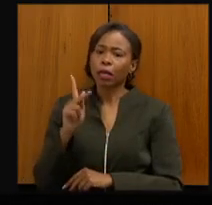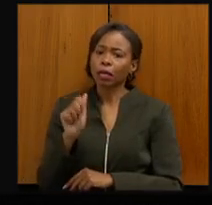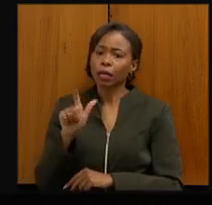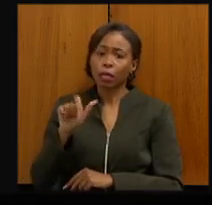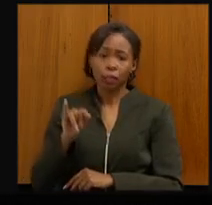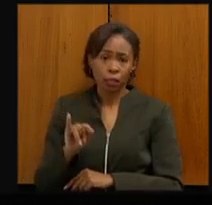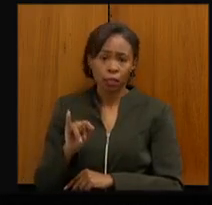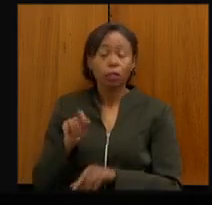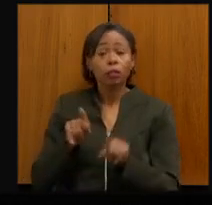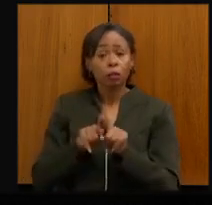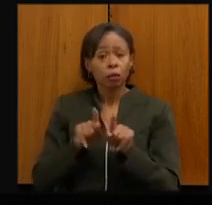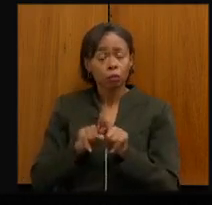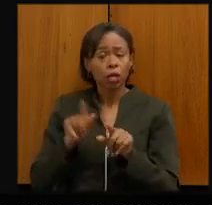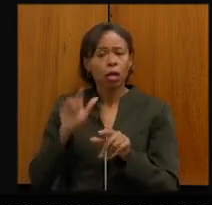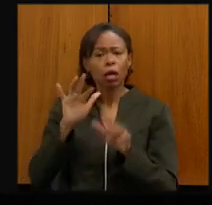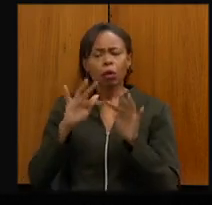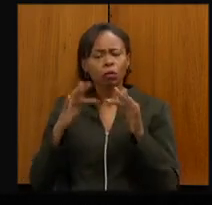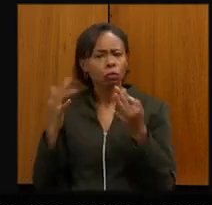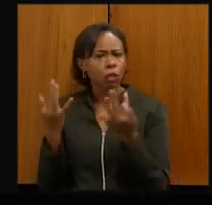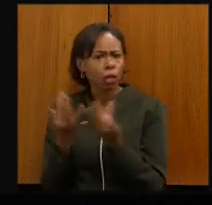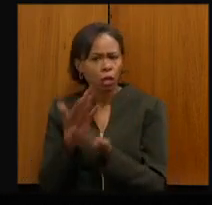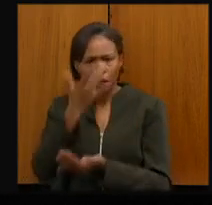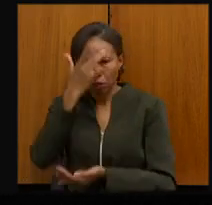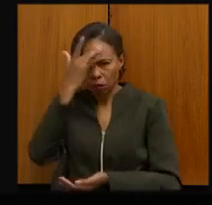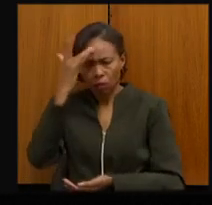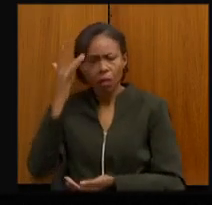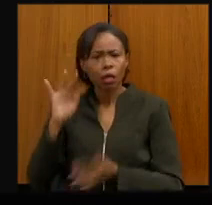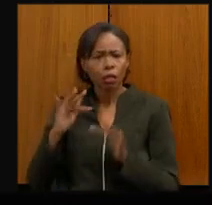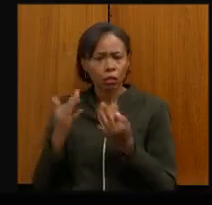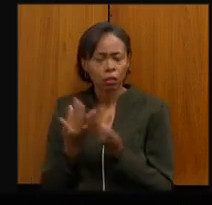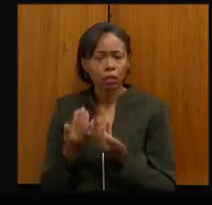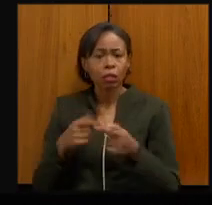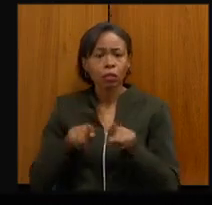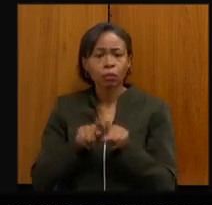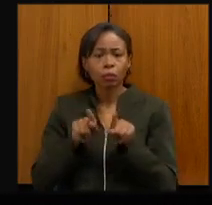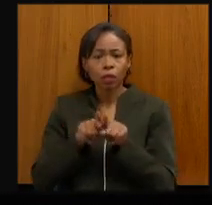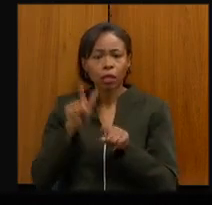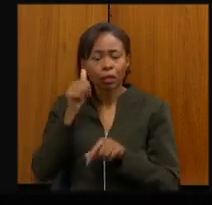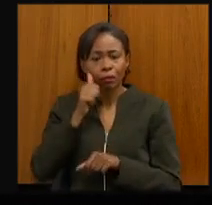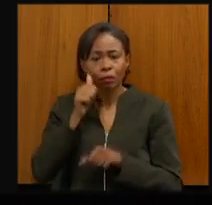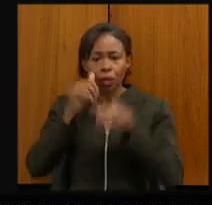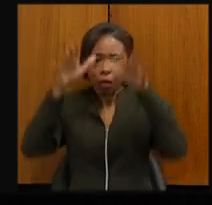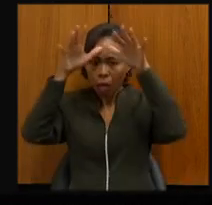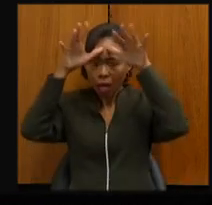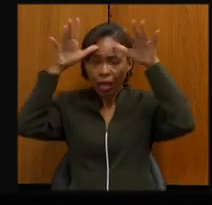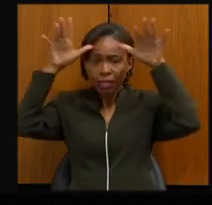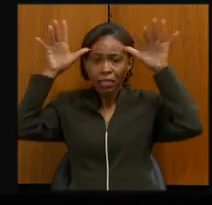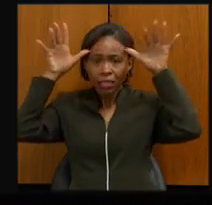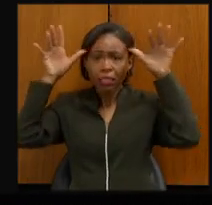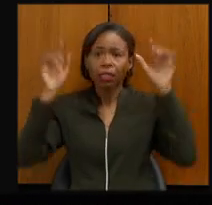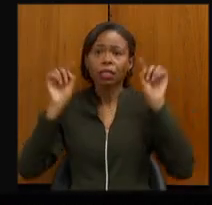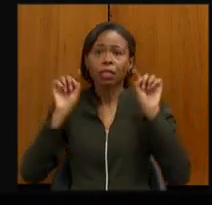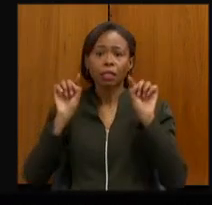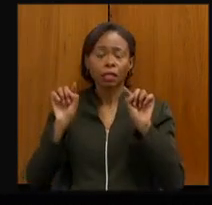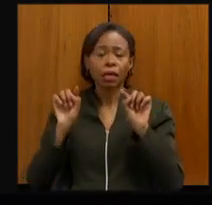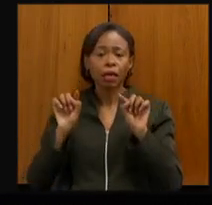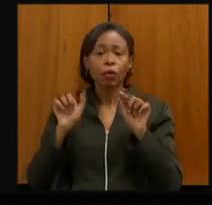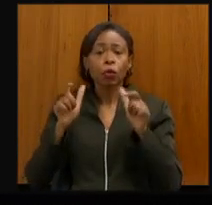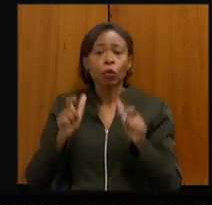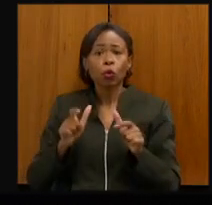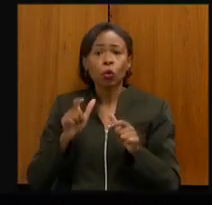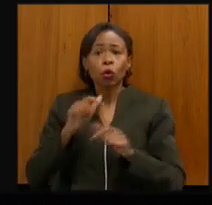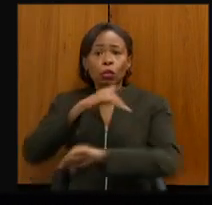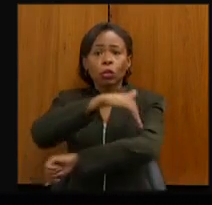nossos parentes jogo localizo a Cacique mangole ó que tá lá no